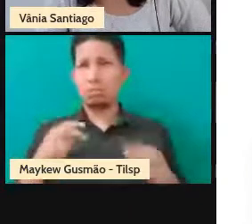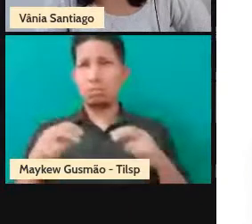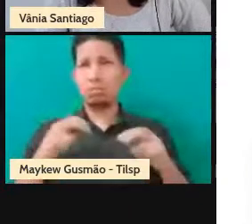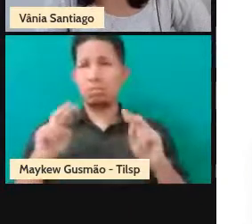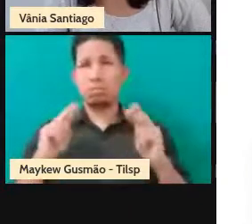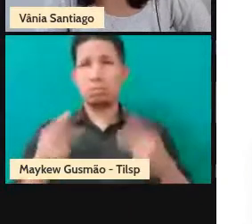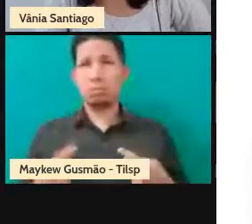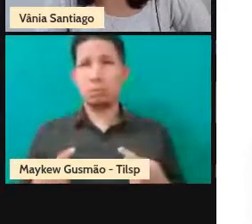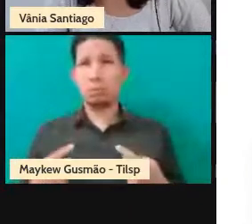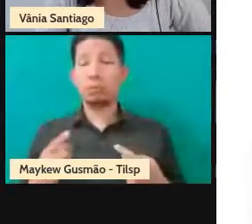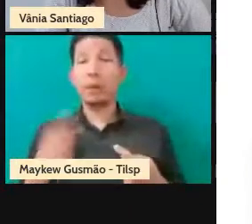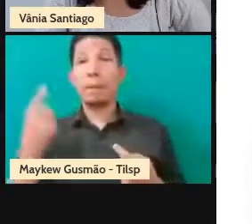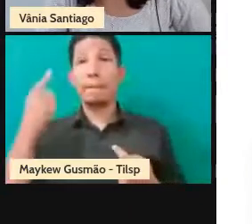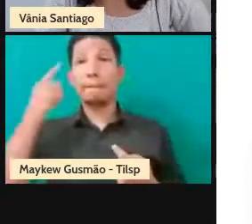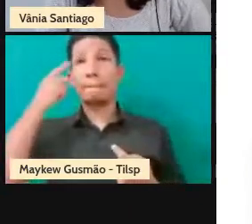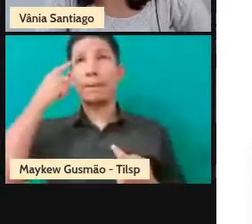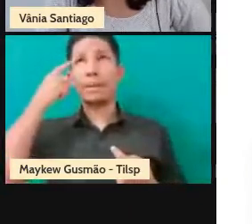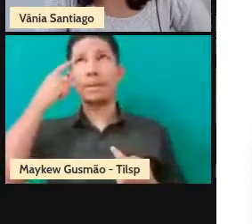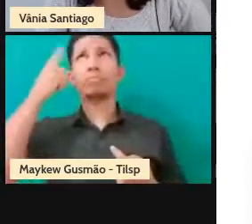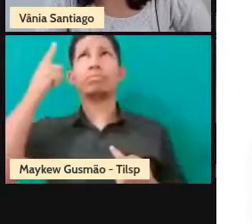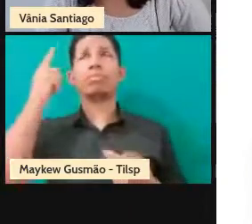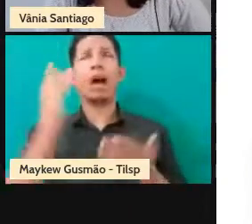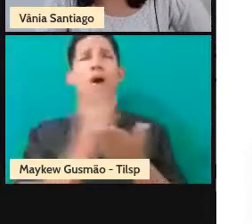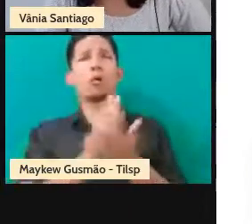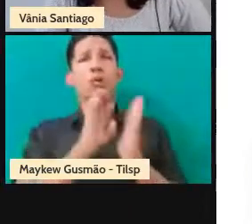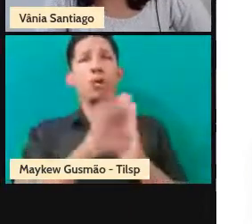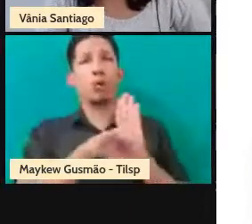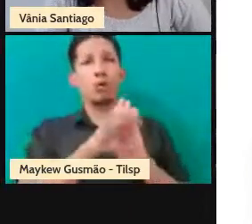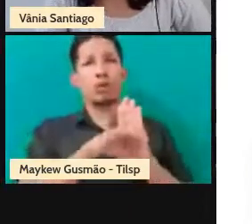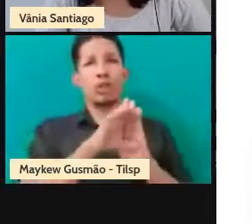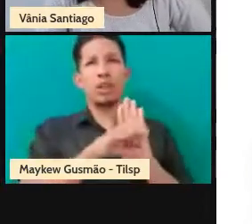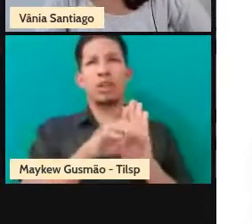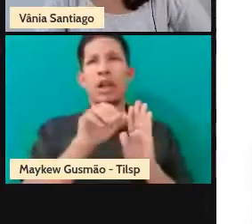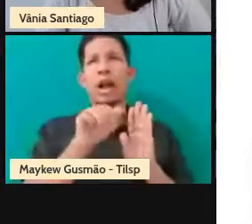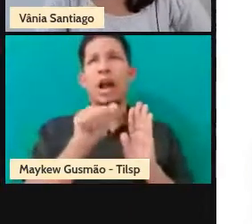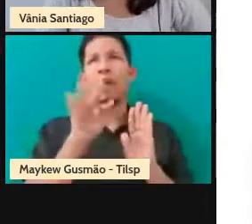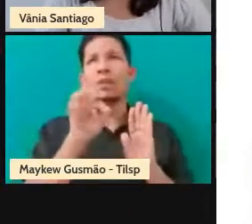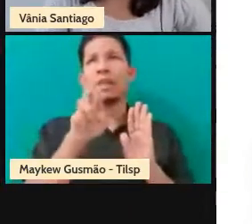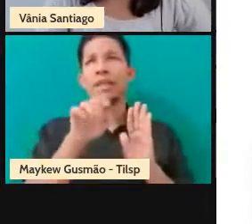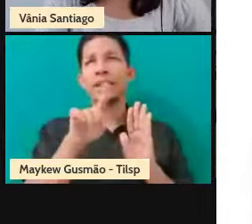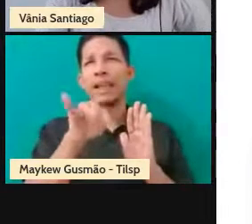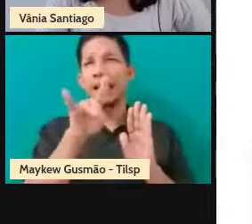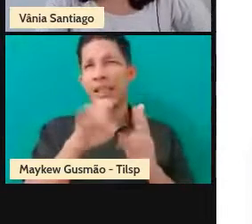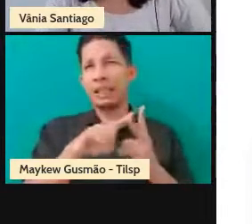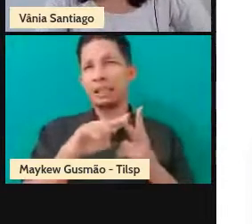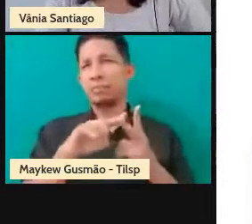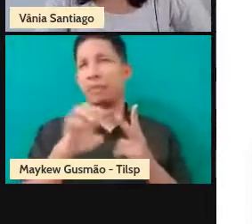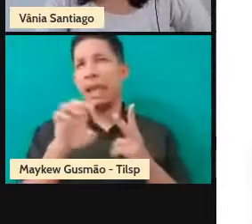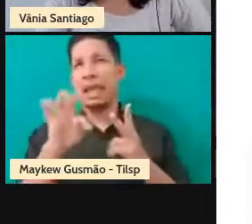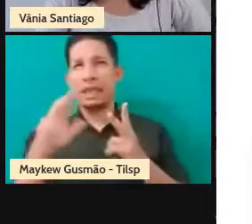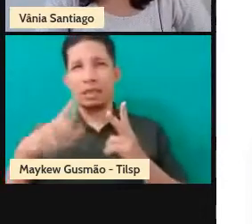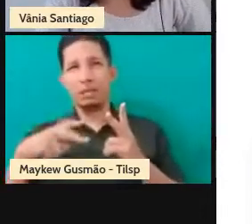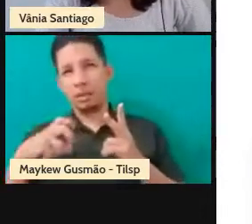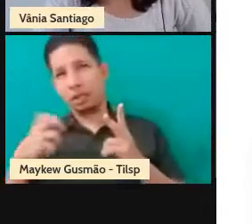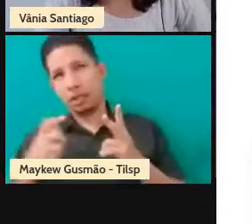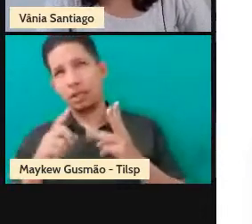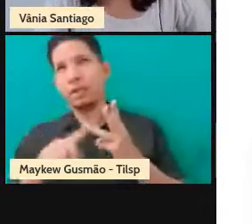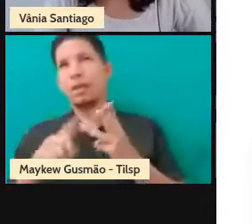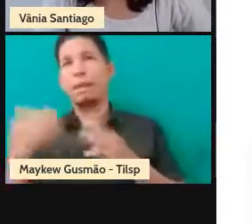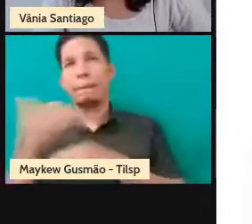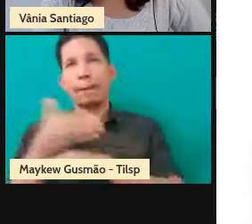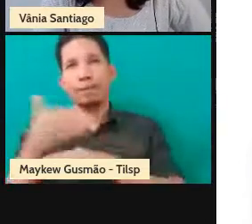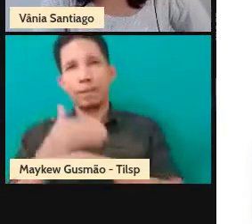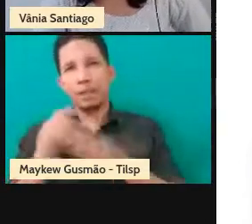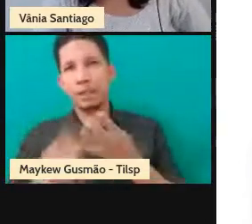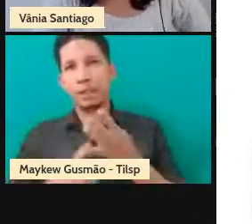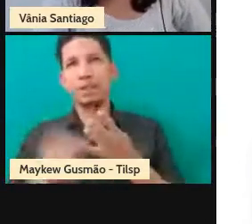fazer a gente pensar em alguns conceitos, como o conceito de alteridade, de ética, claro, de participatividade, que eu